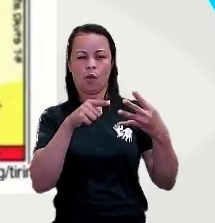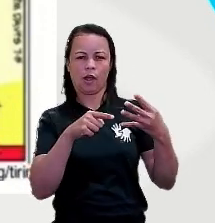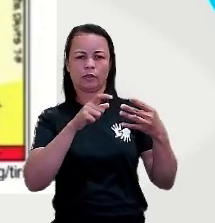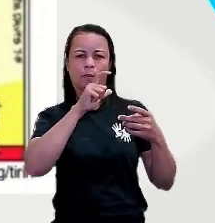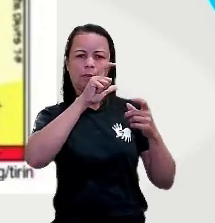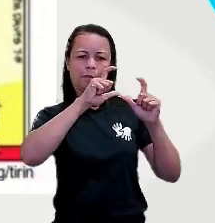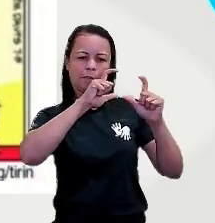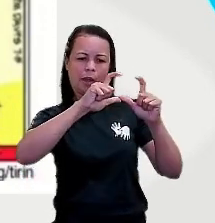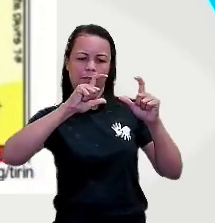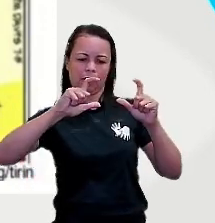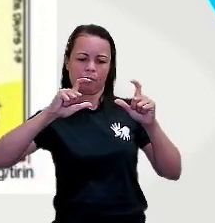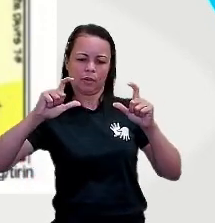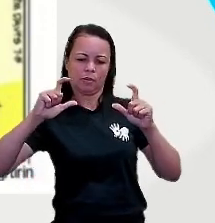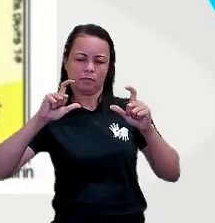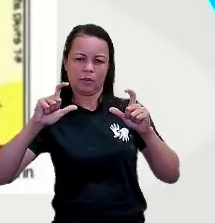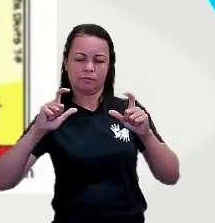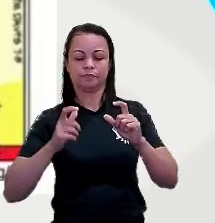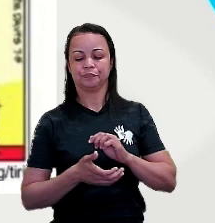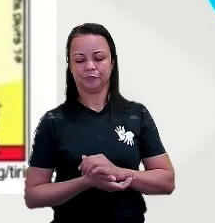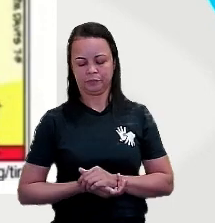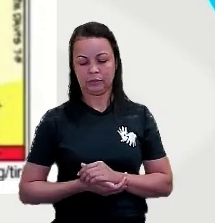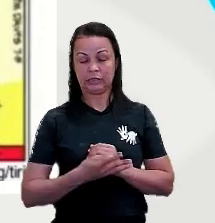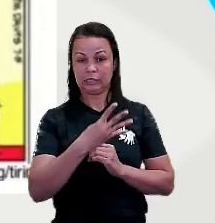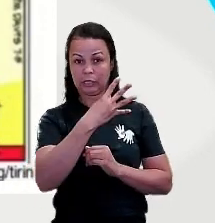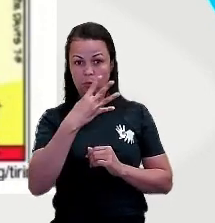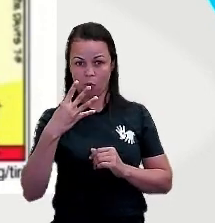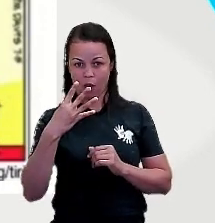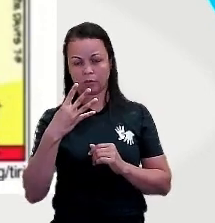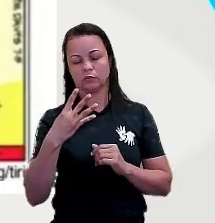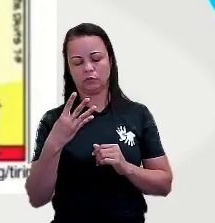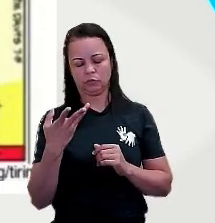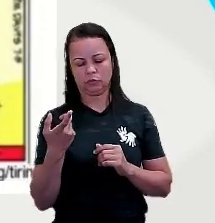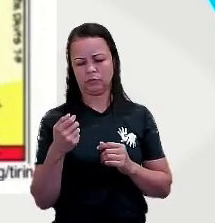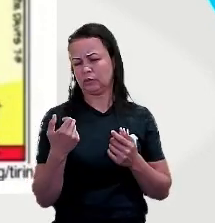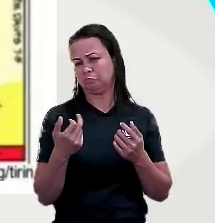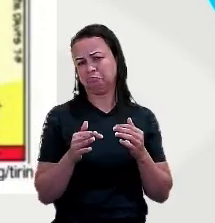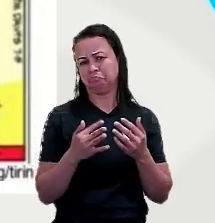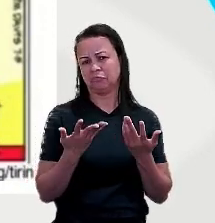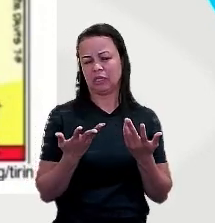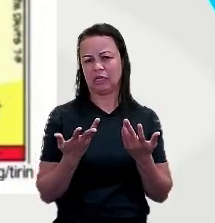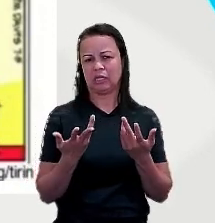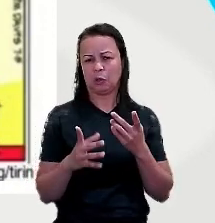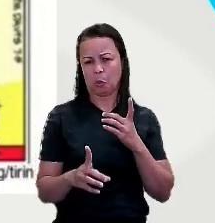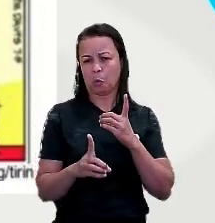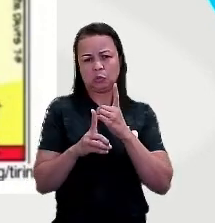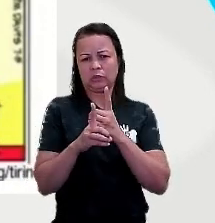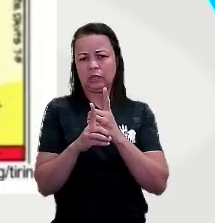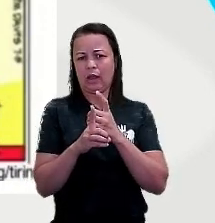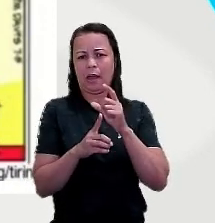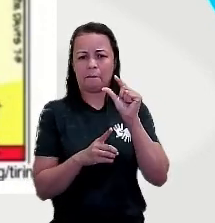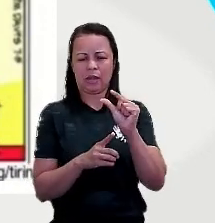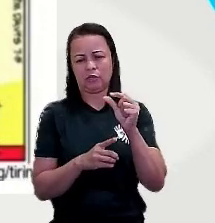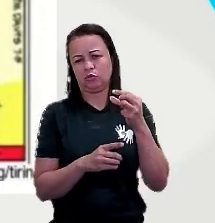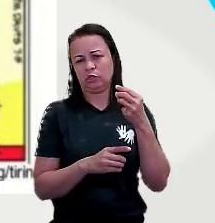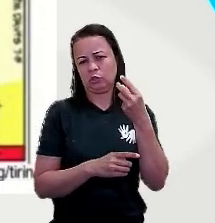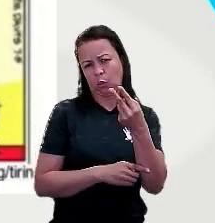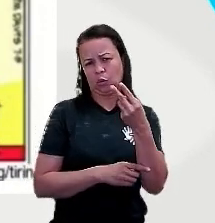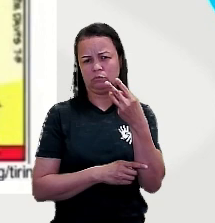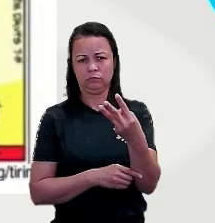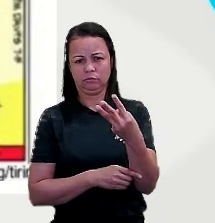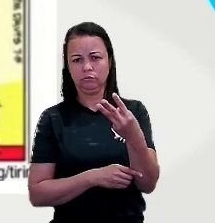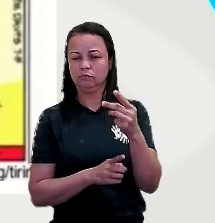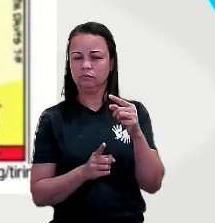como eu falei. Geralmente é menos comum a gente achar, tá? Mais comum é de 3 e de